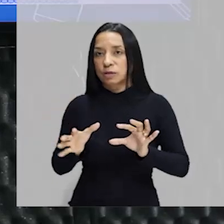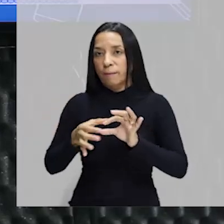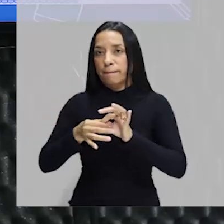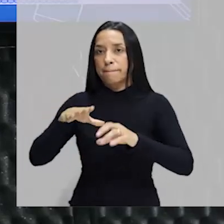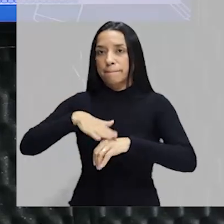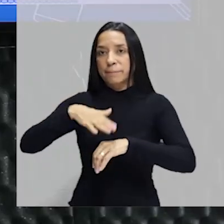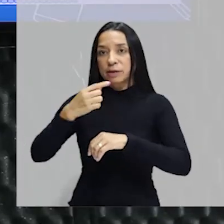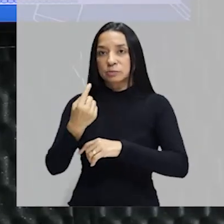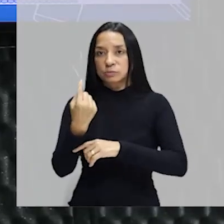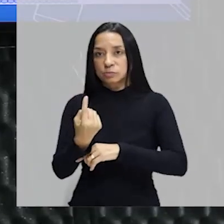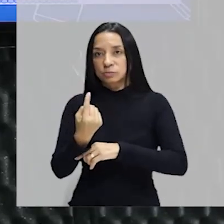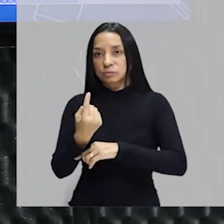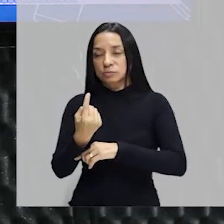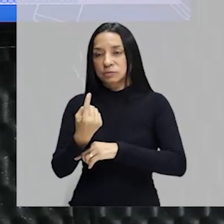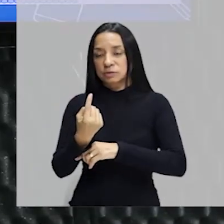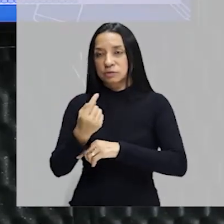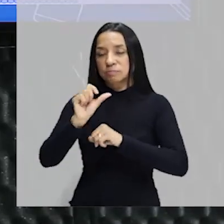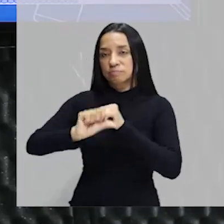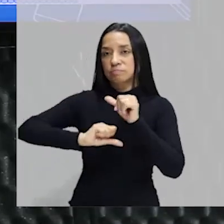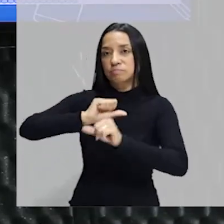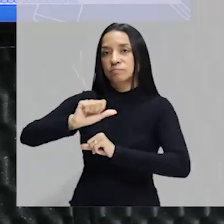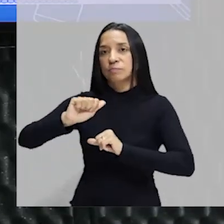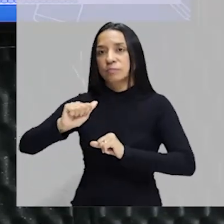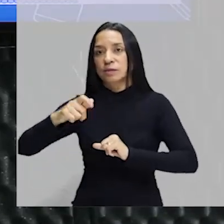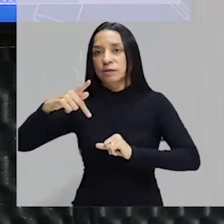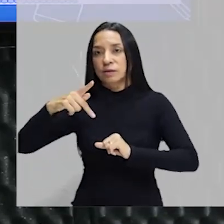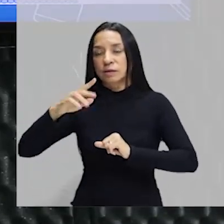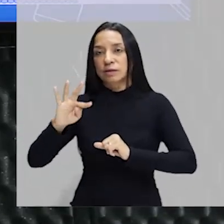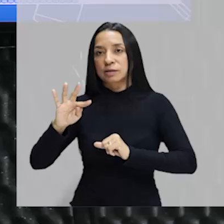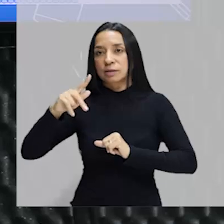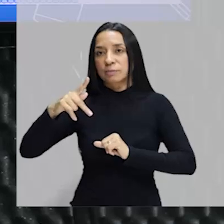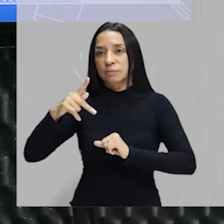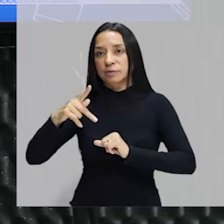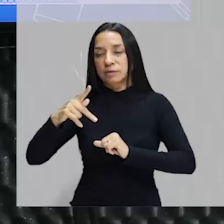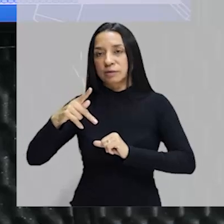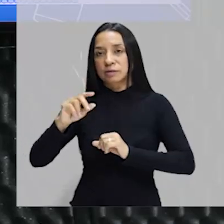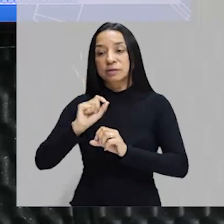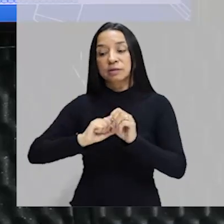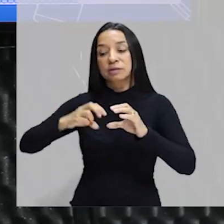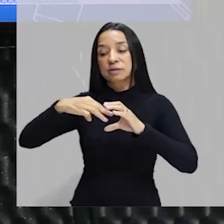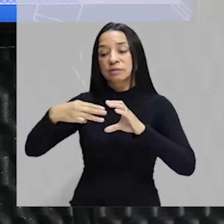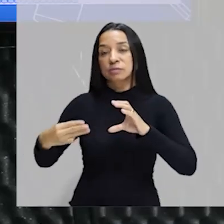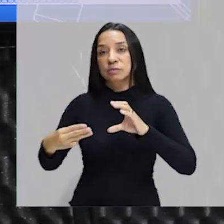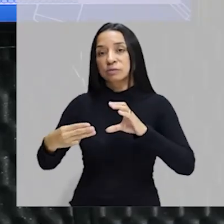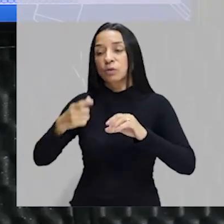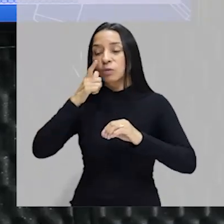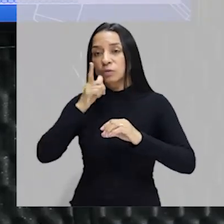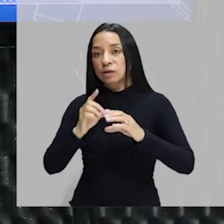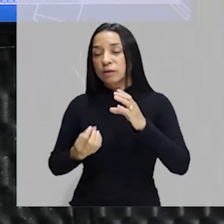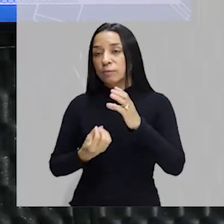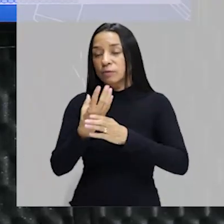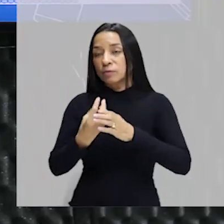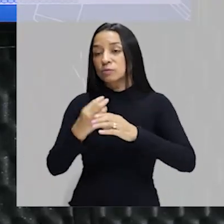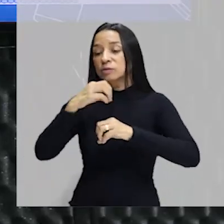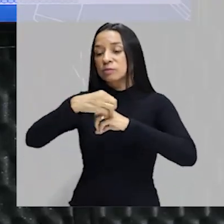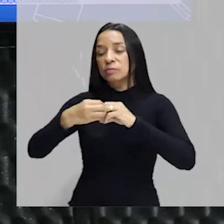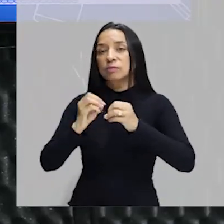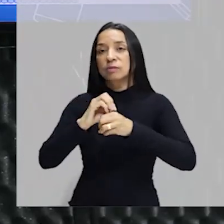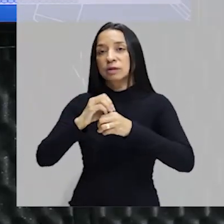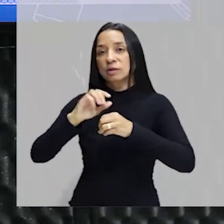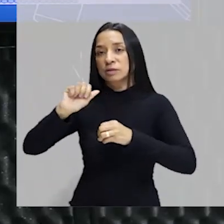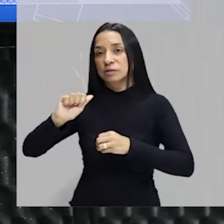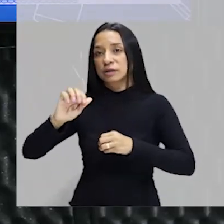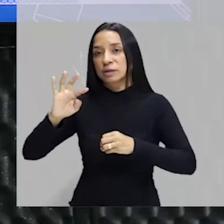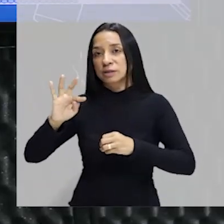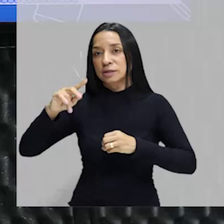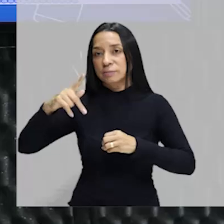em ATP, tá certo? E é assim que a mitocôndria consegue produzir moléculas de ATP na cadeia transportadora